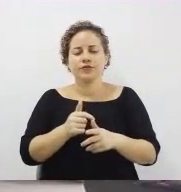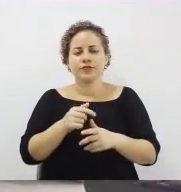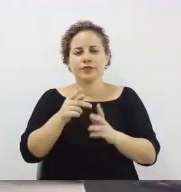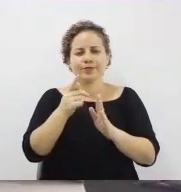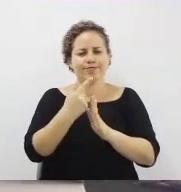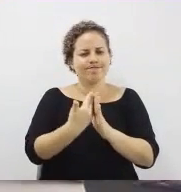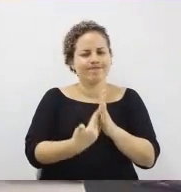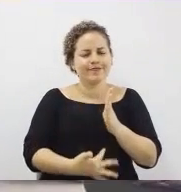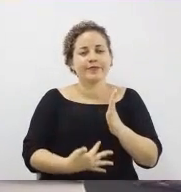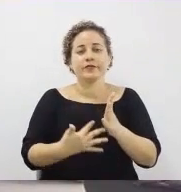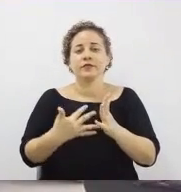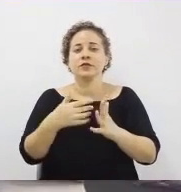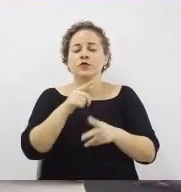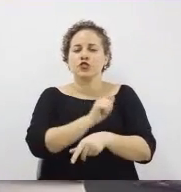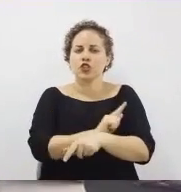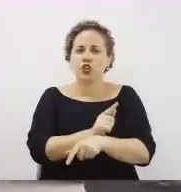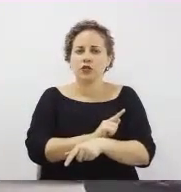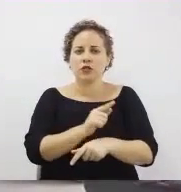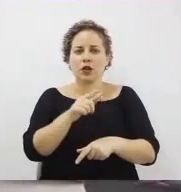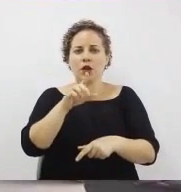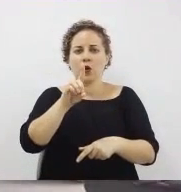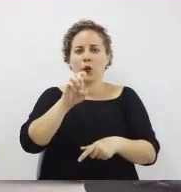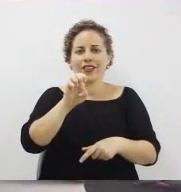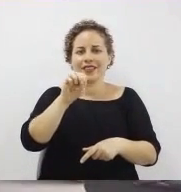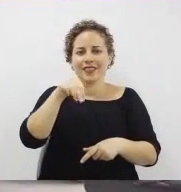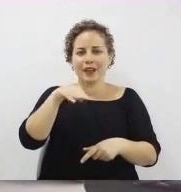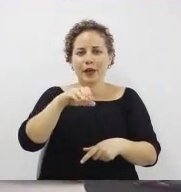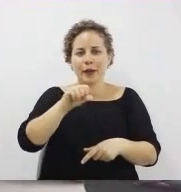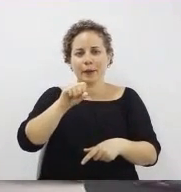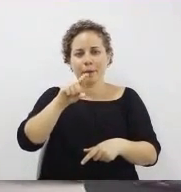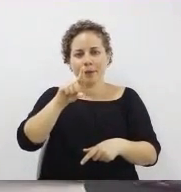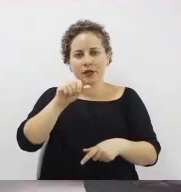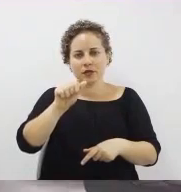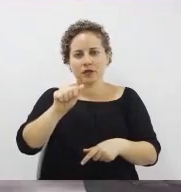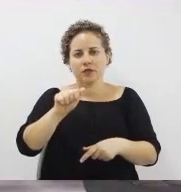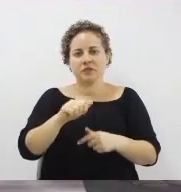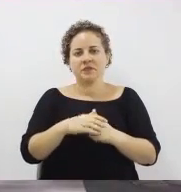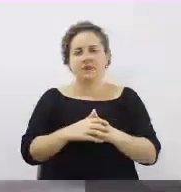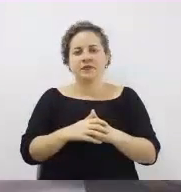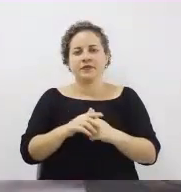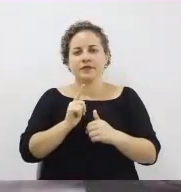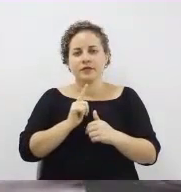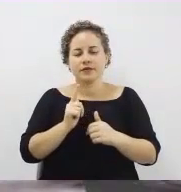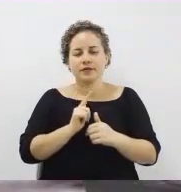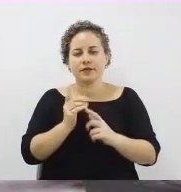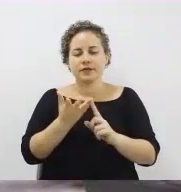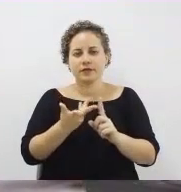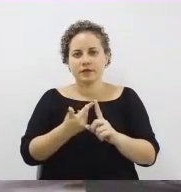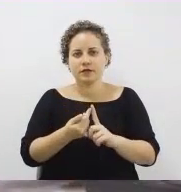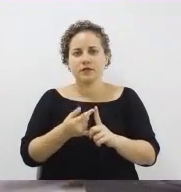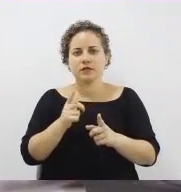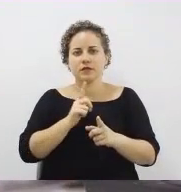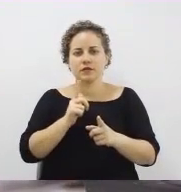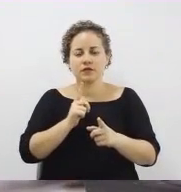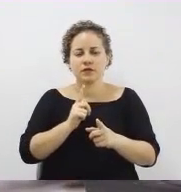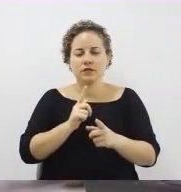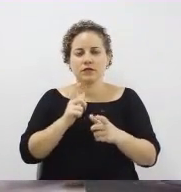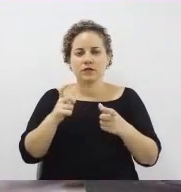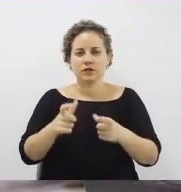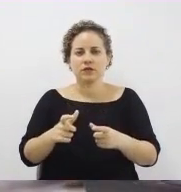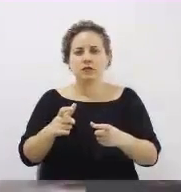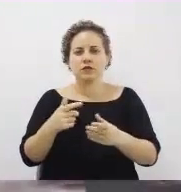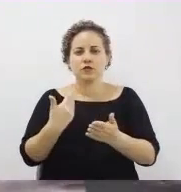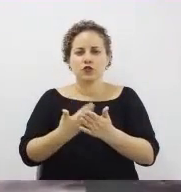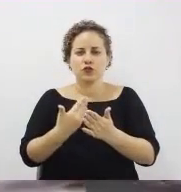são imprescindíveis serem conhecidos pelos técnicos de logística. Temos a previsão da demanda, sobre a qual falaremos um